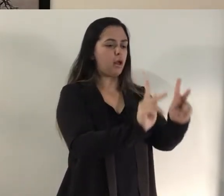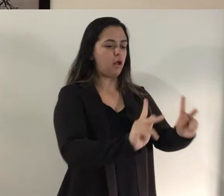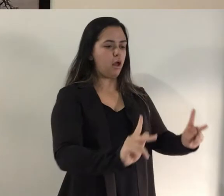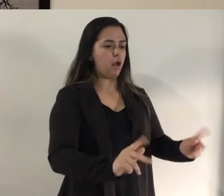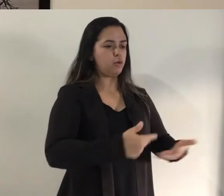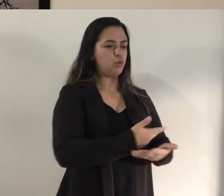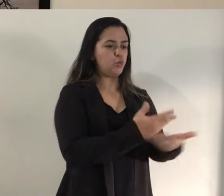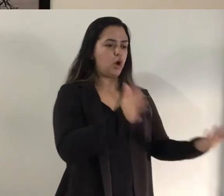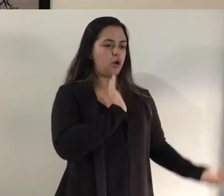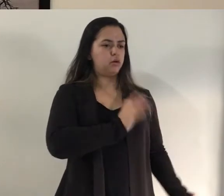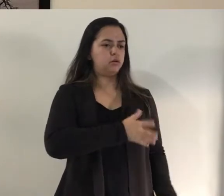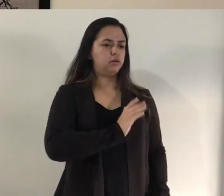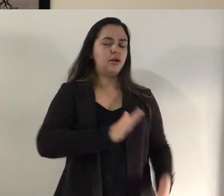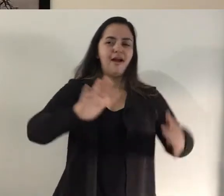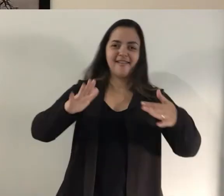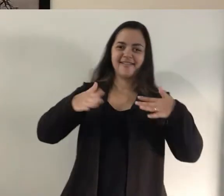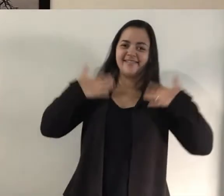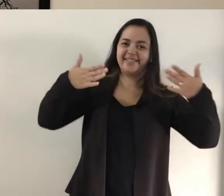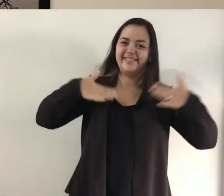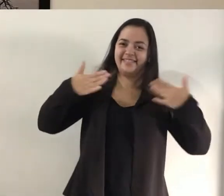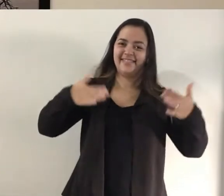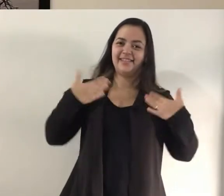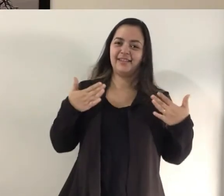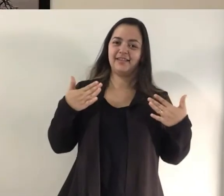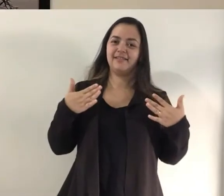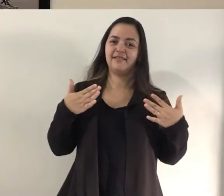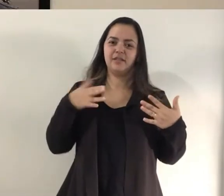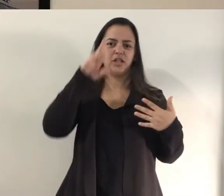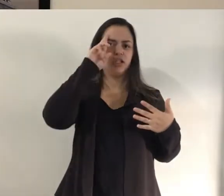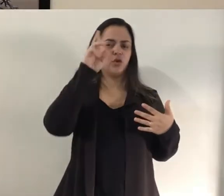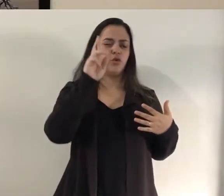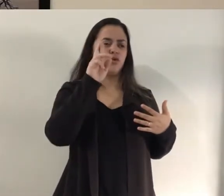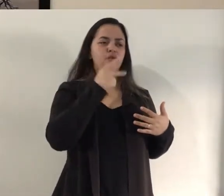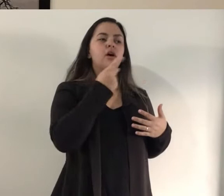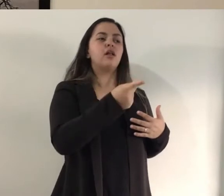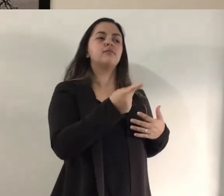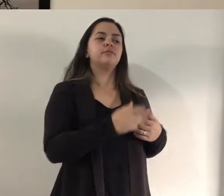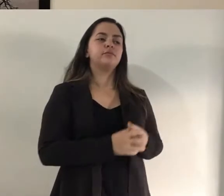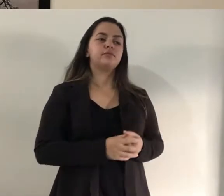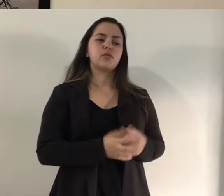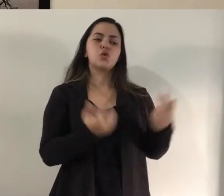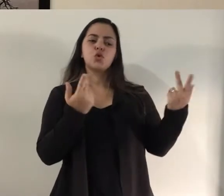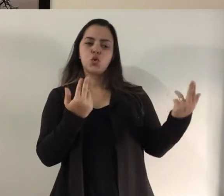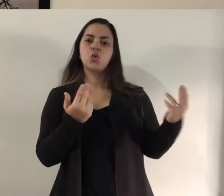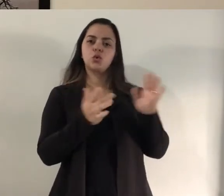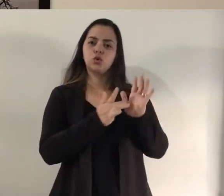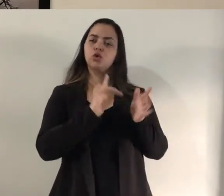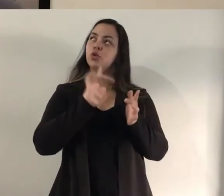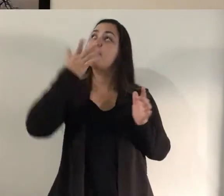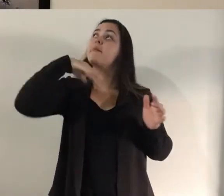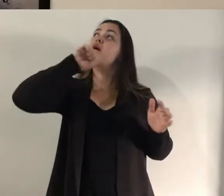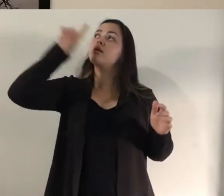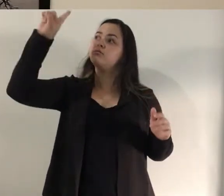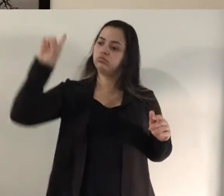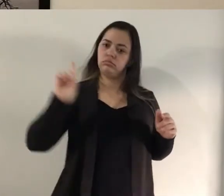eles se alegram, o Senhor diz assim, olha, da mesma forma que o Pai me enviou, eu envio vocês. Eles